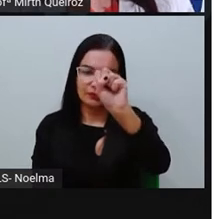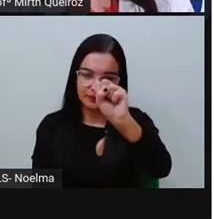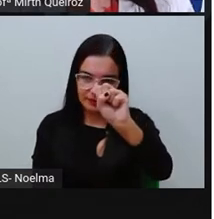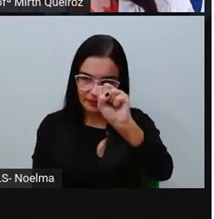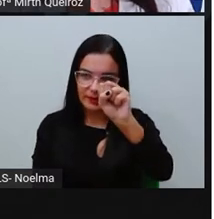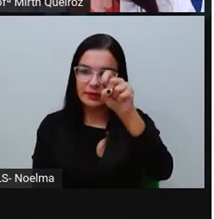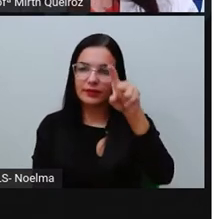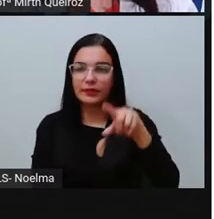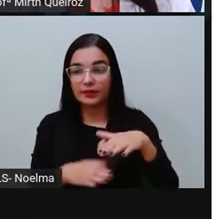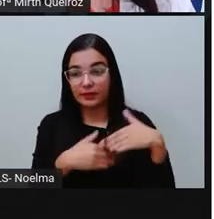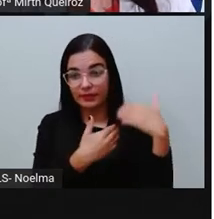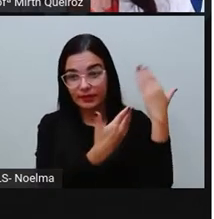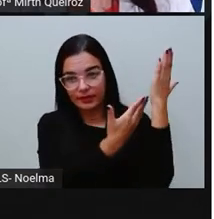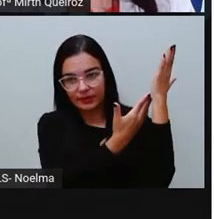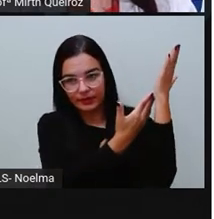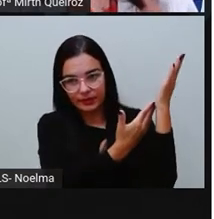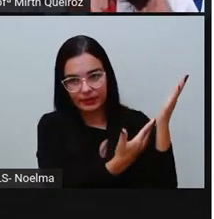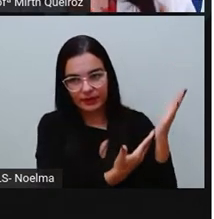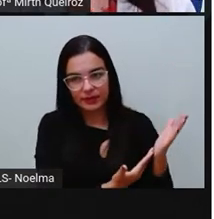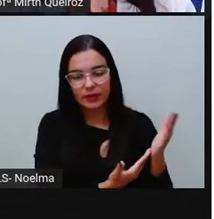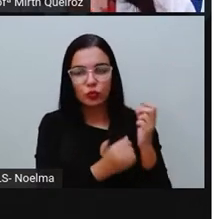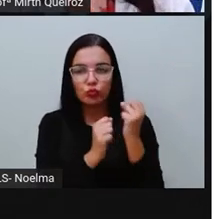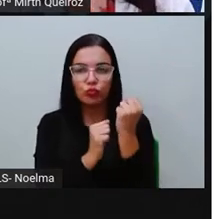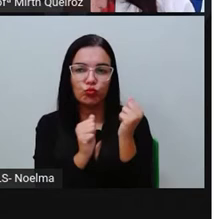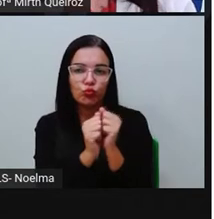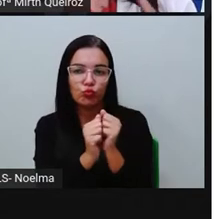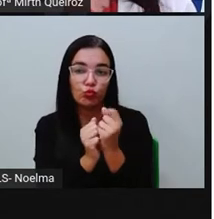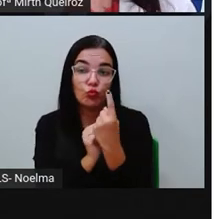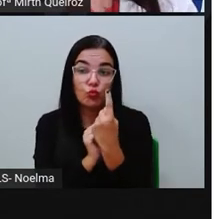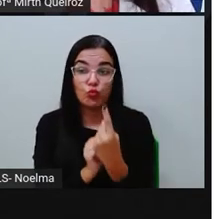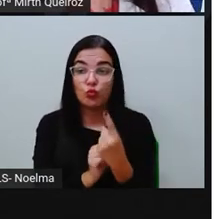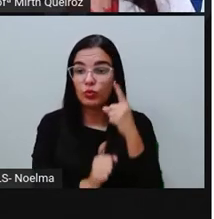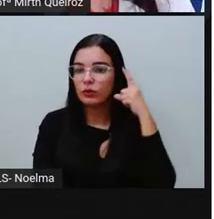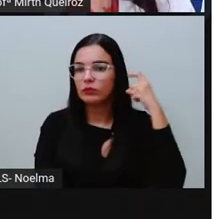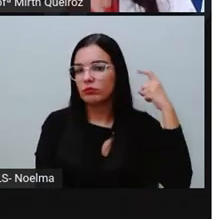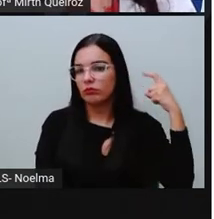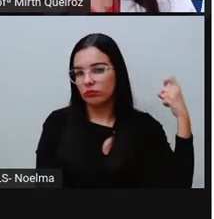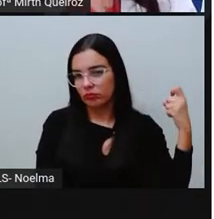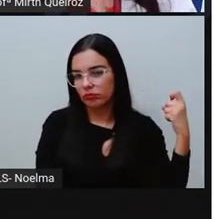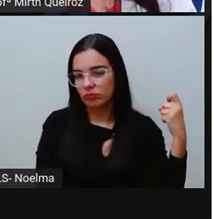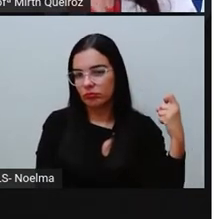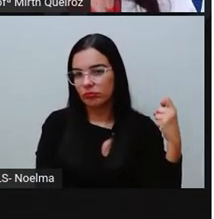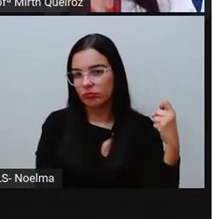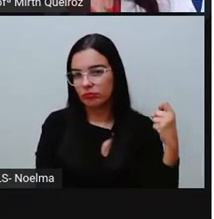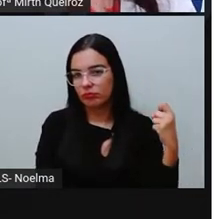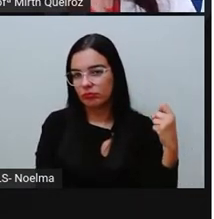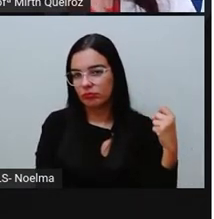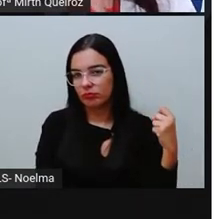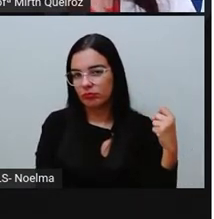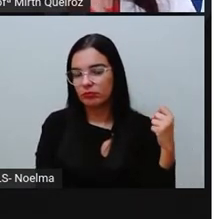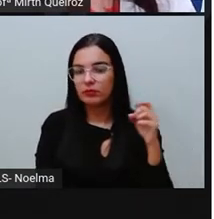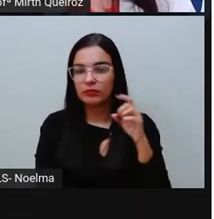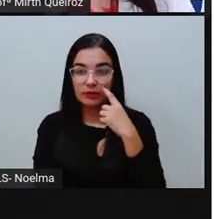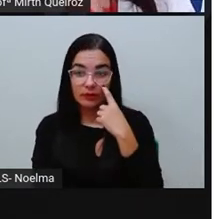palavras, observe que elas juntas apresentam um único fonema, um único som. Questão, só aparece o som